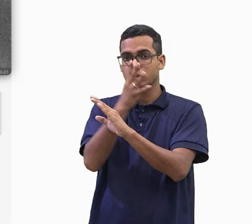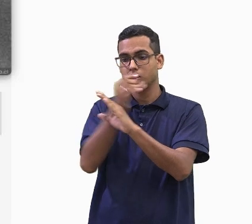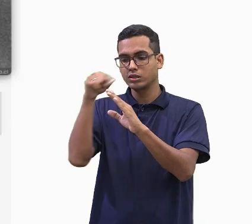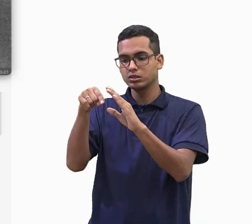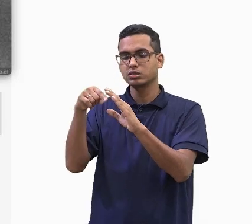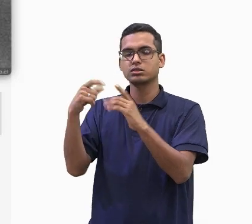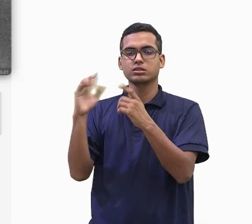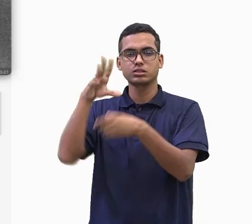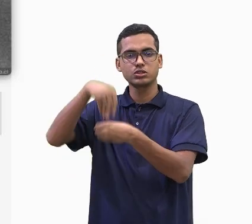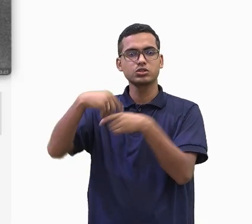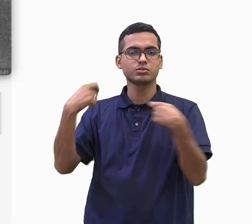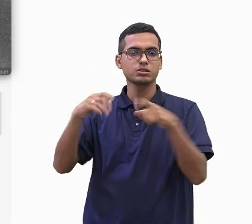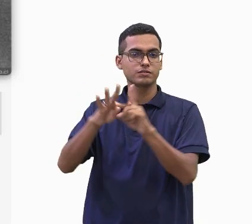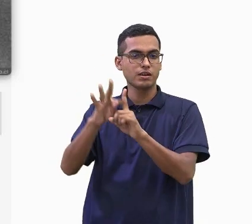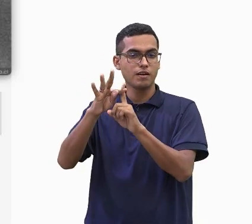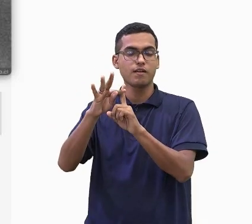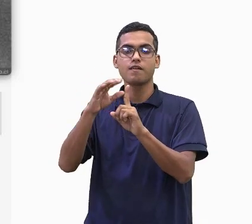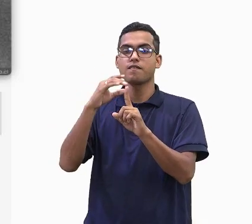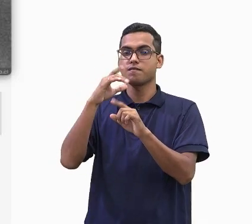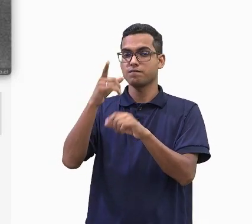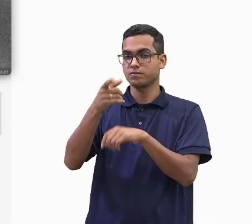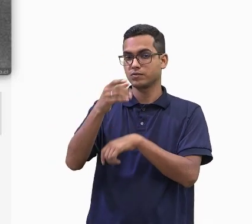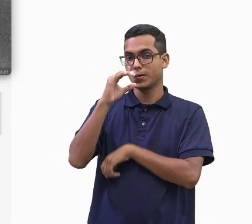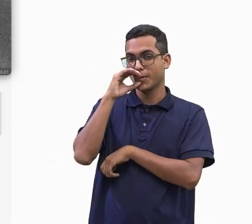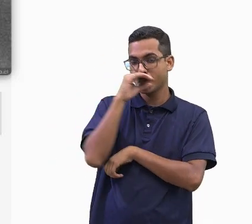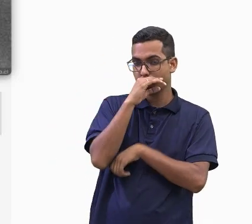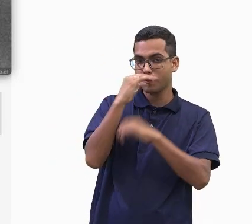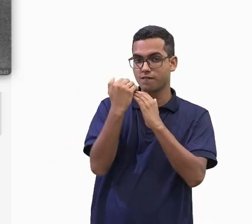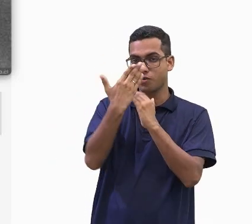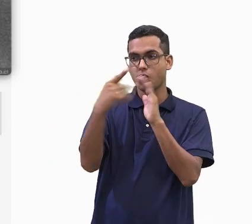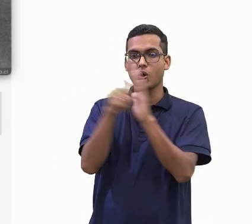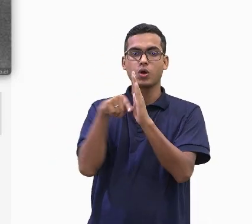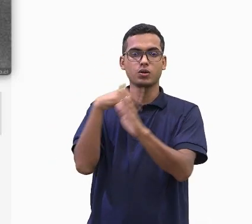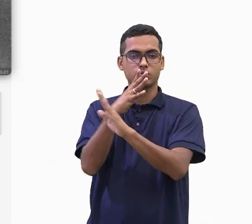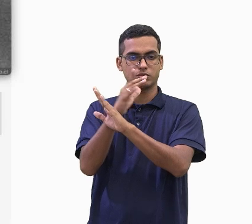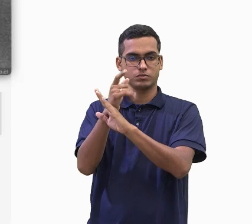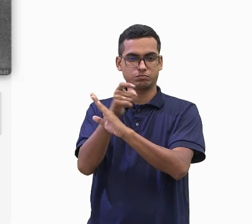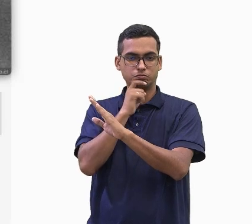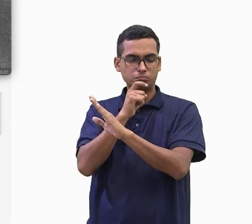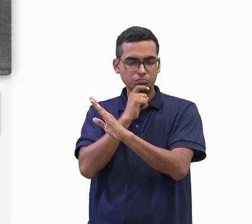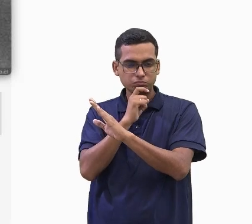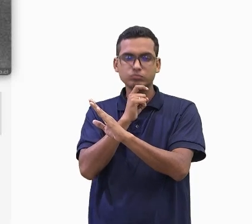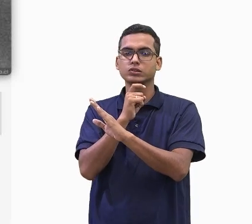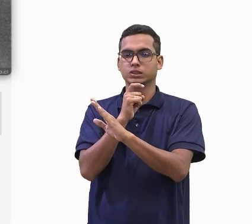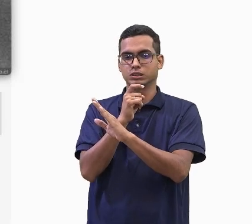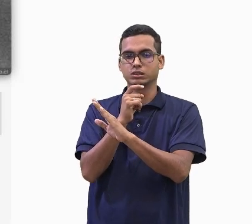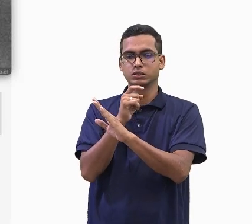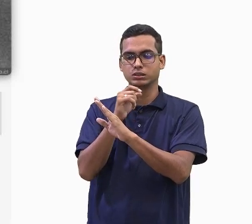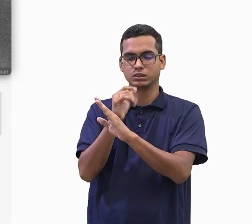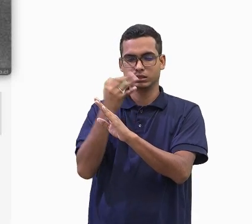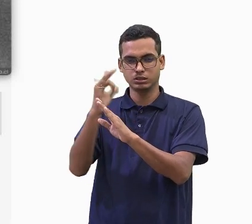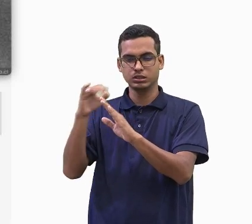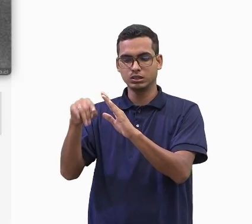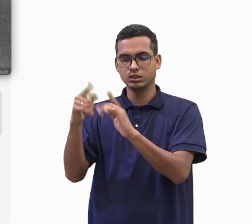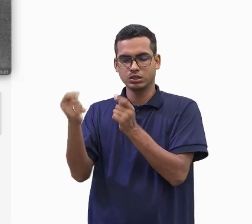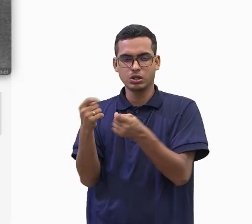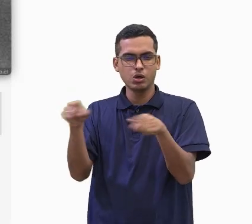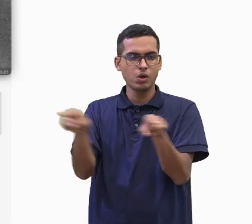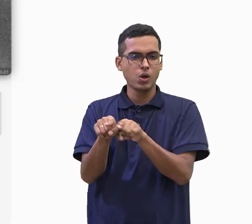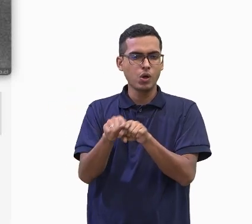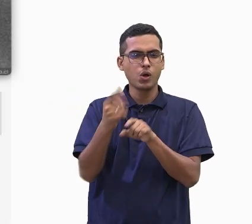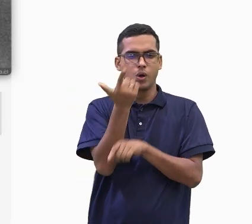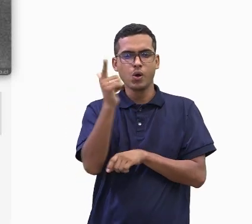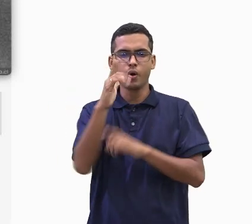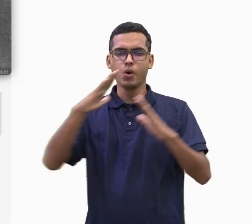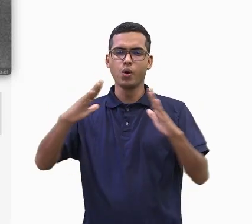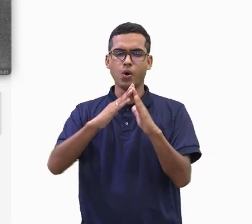E a cultura é um dos povos mais resistentes à colonização que a gente encontrou dos povos espanhóis. Eles têm a